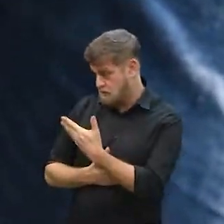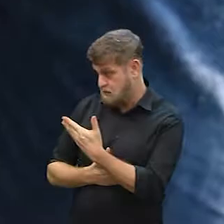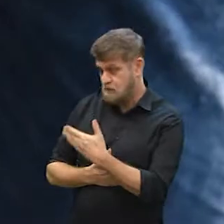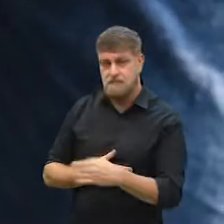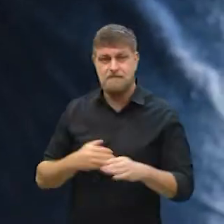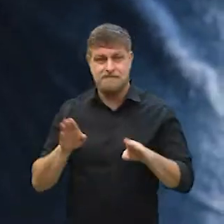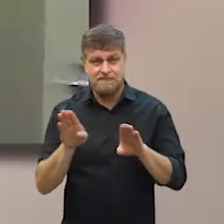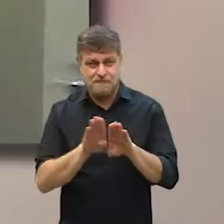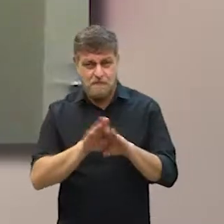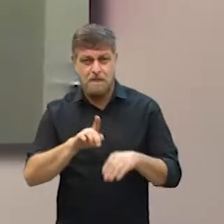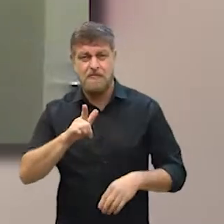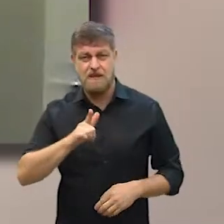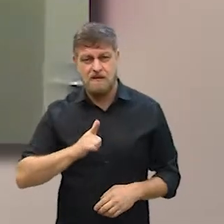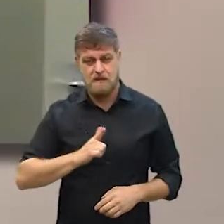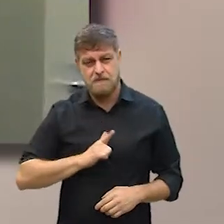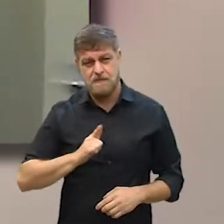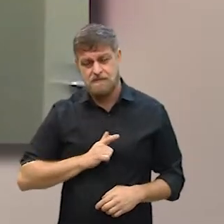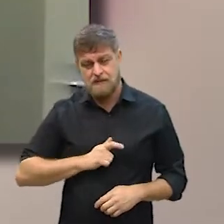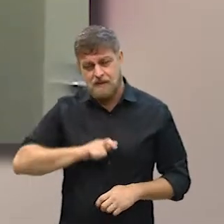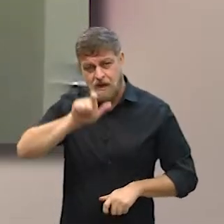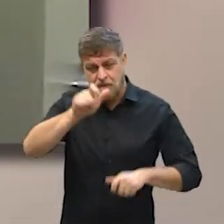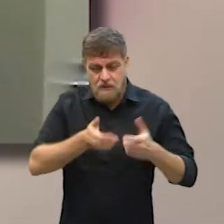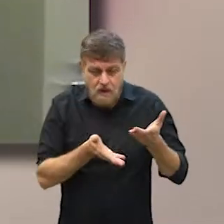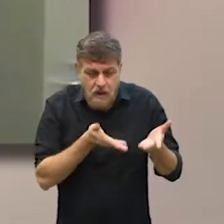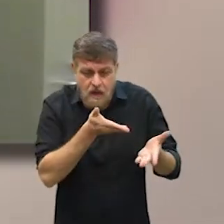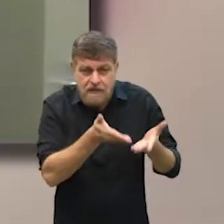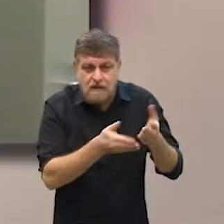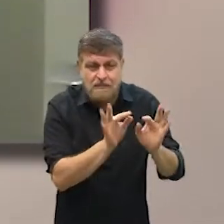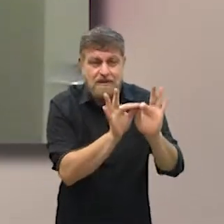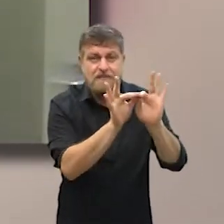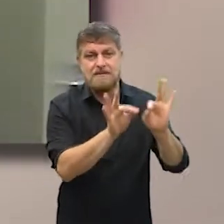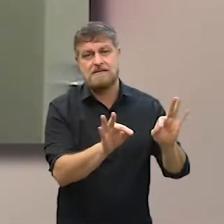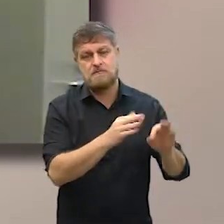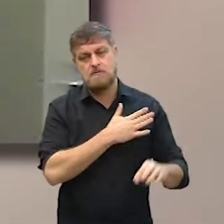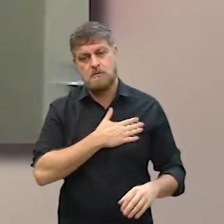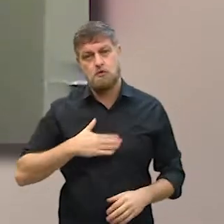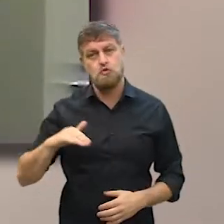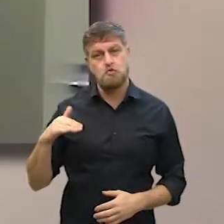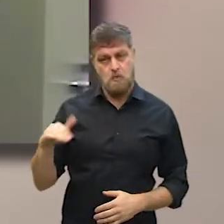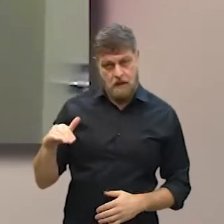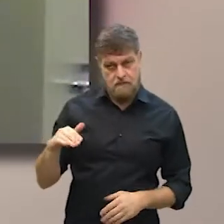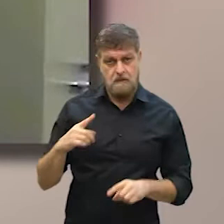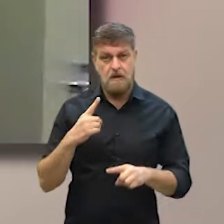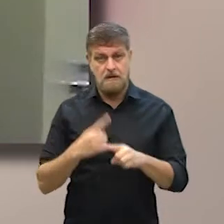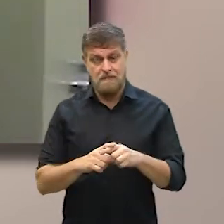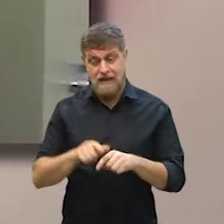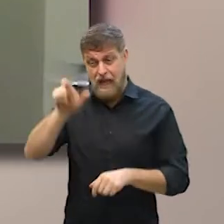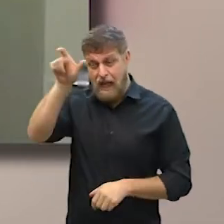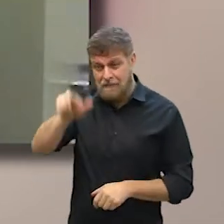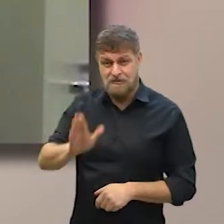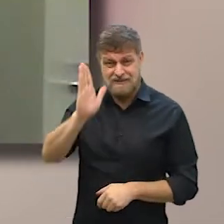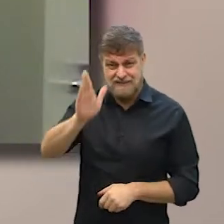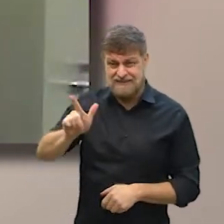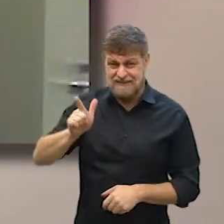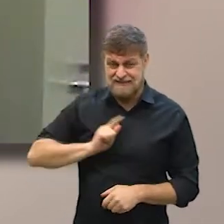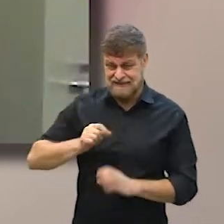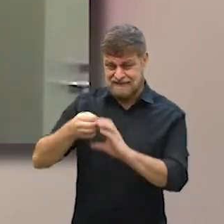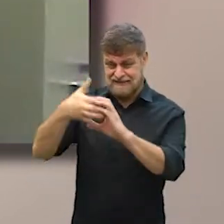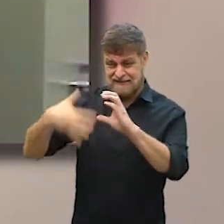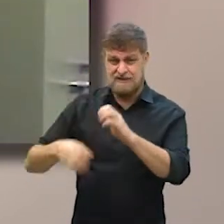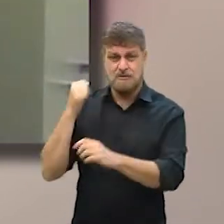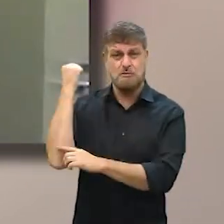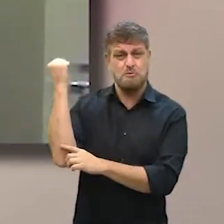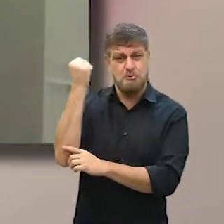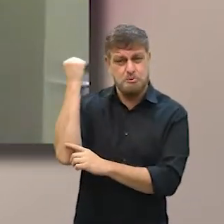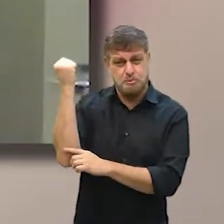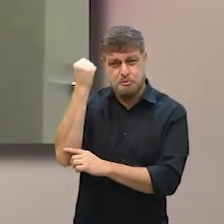mais endurecidas tão aparece pacientes o tratamento é relativamente simples mas para os pacientes que já tem outros tipos de